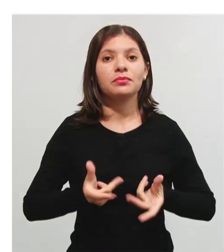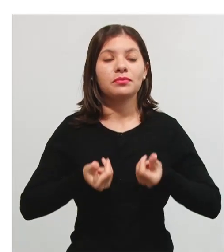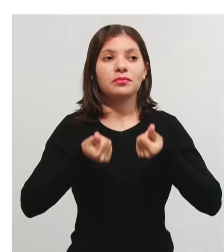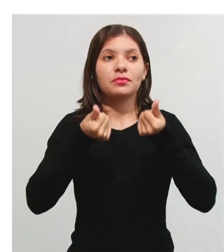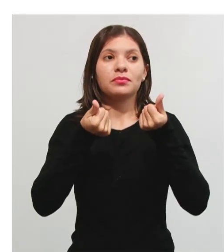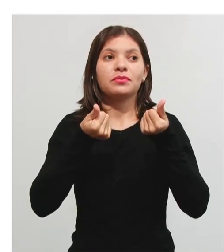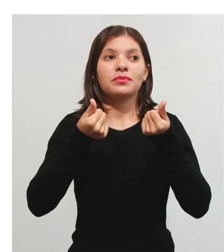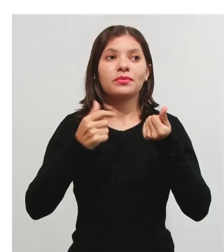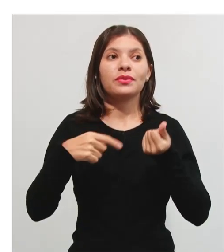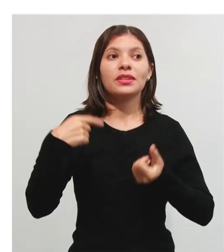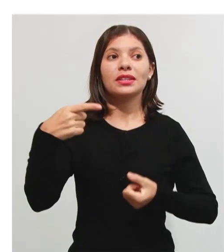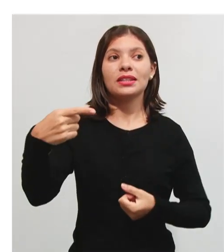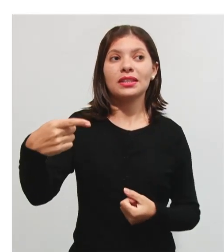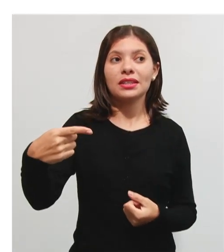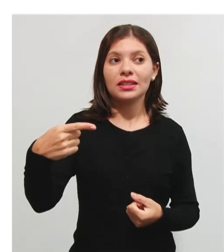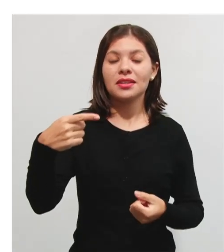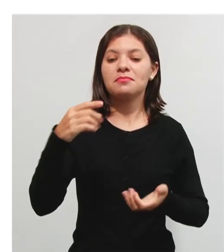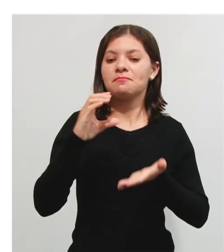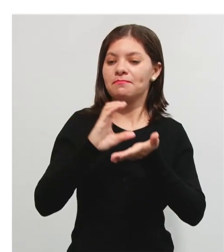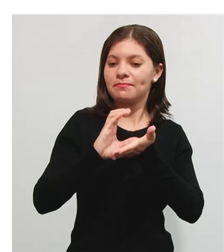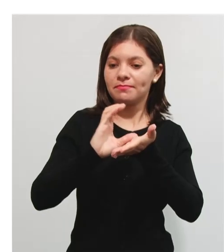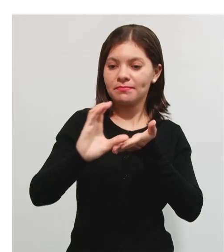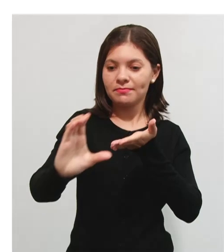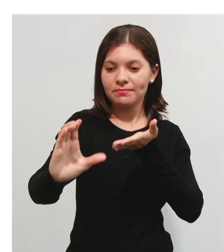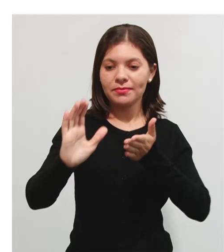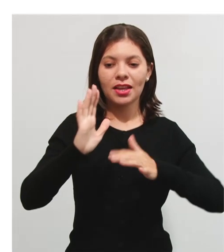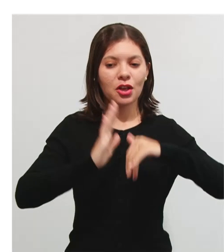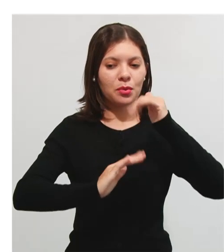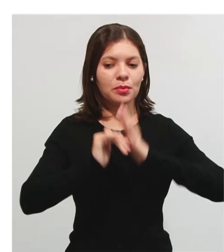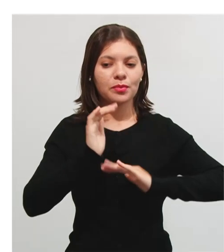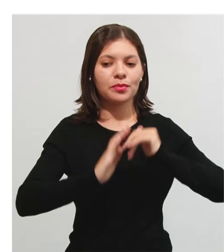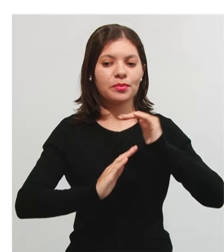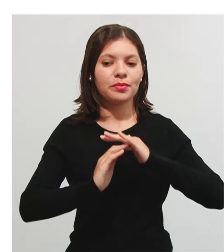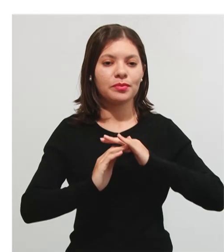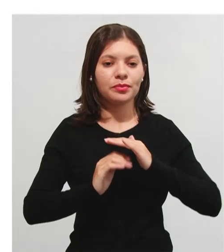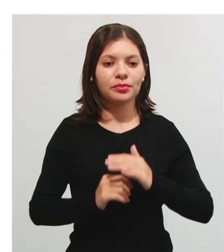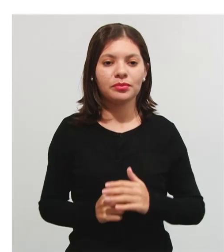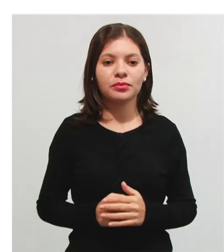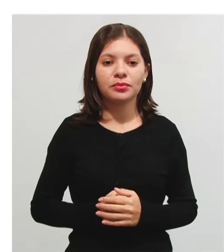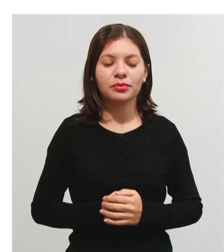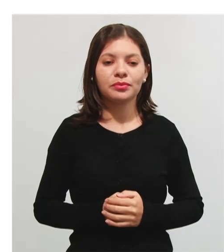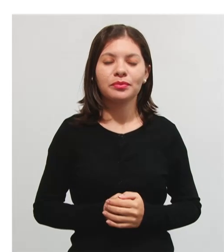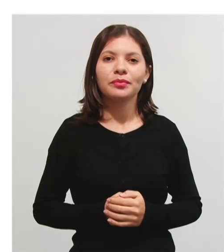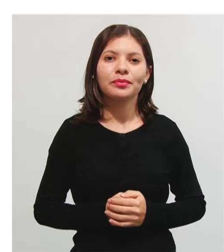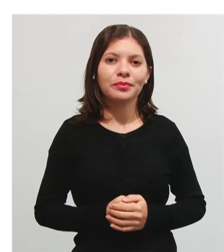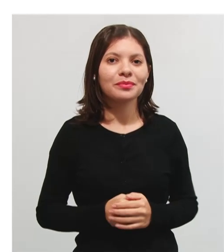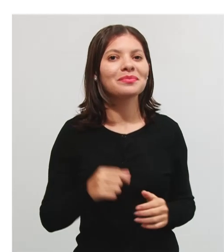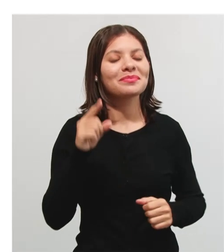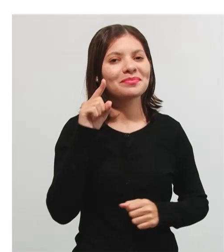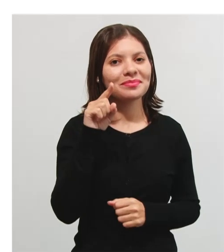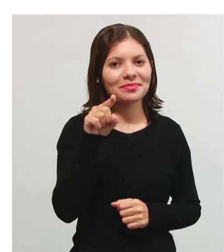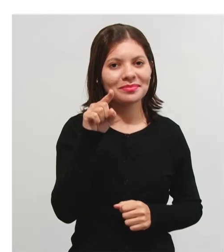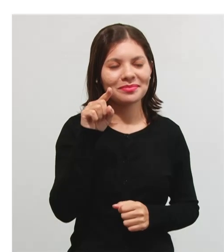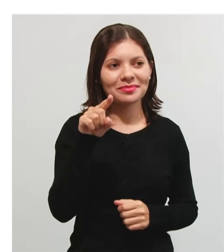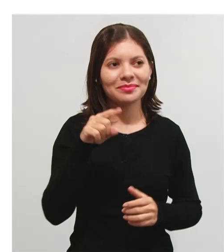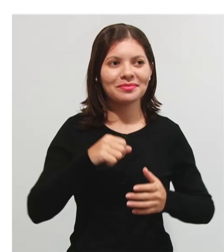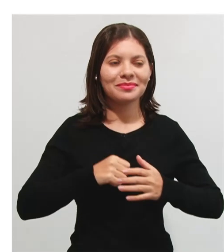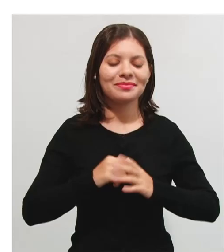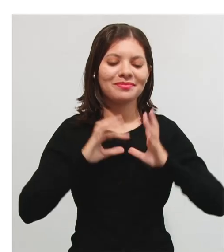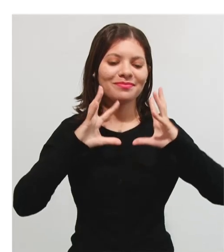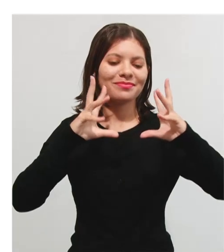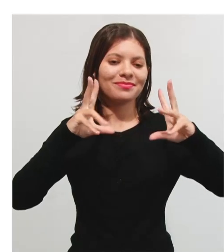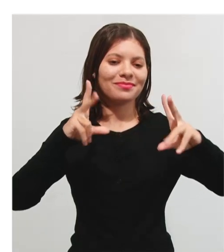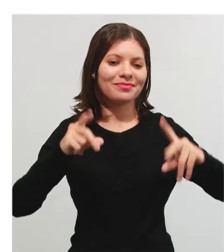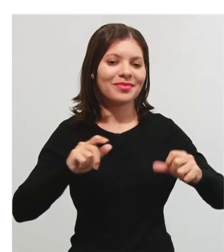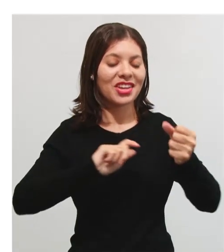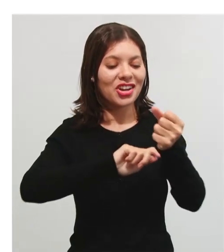consequentemente, levando, né, por assim dizer, a qualidade. E você, de uma maneira geral, é a chave